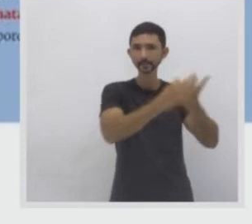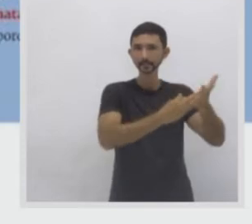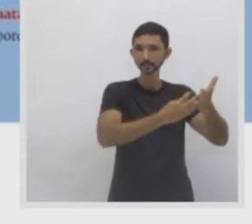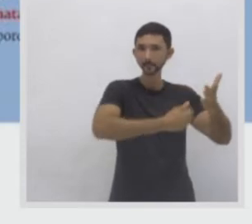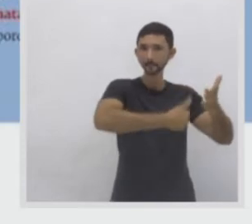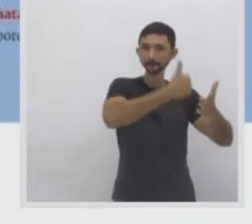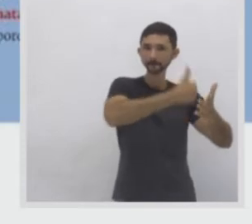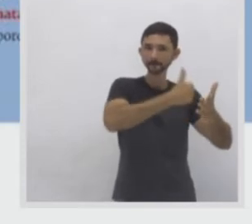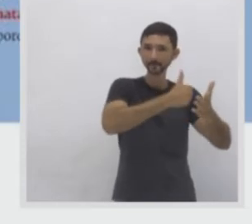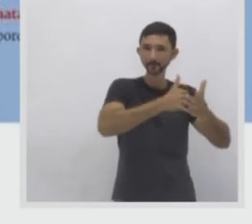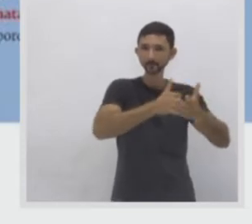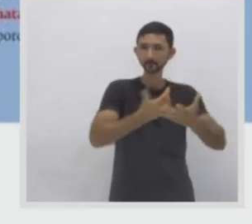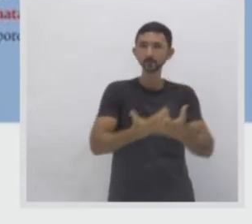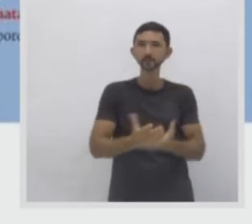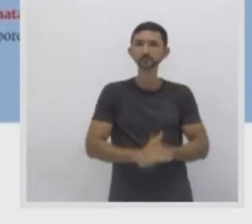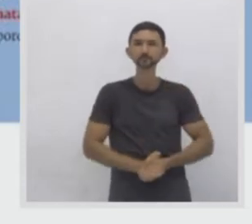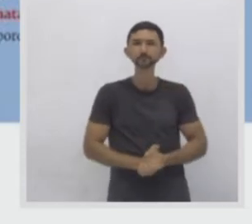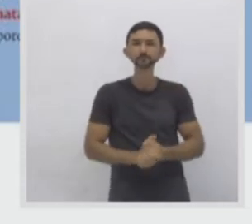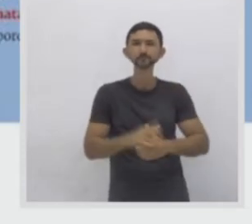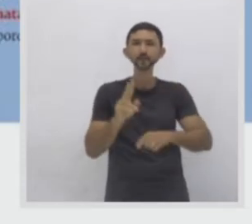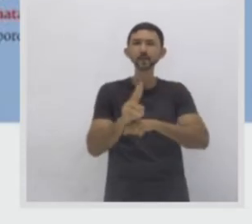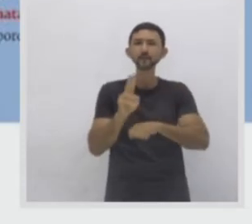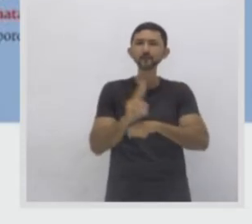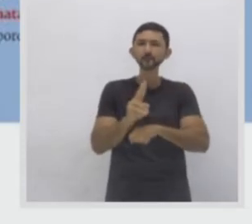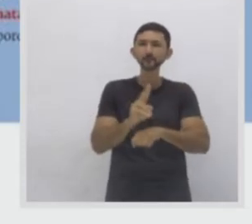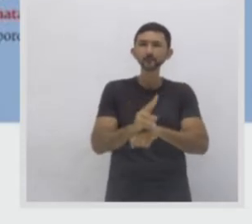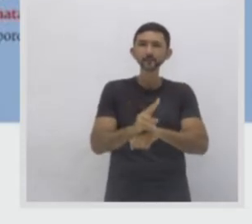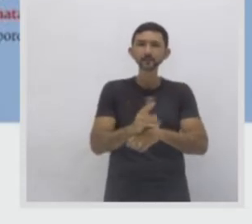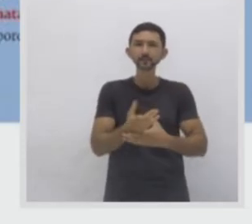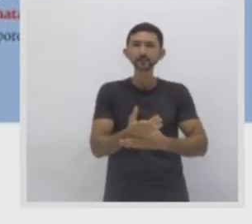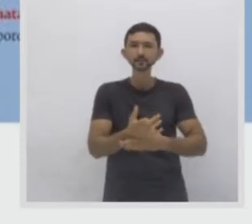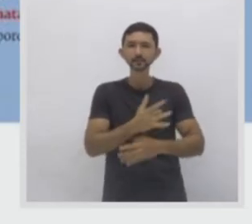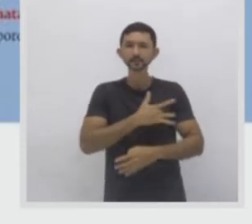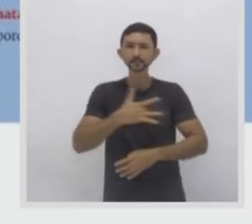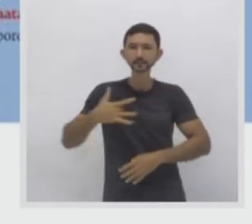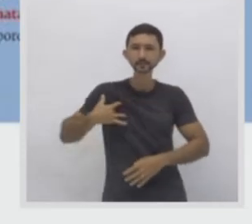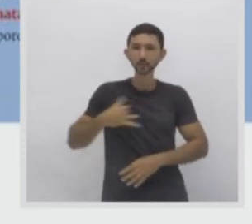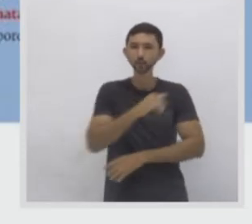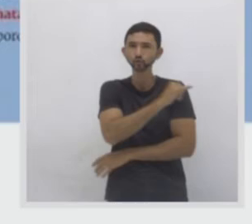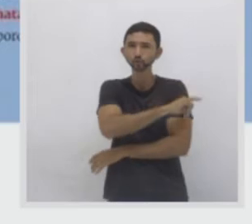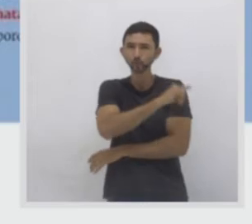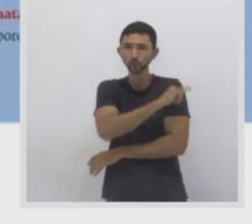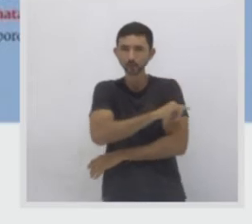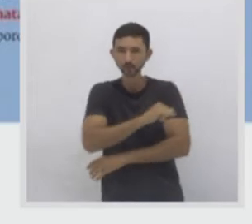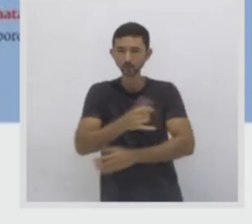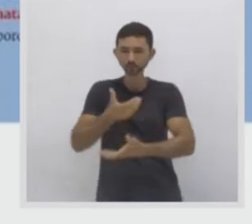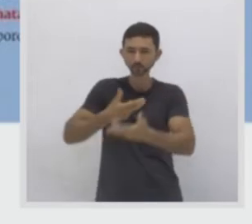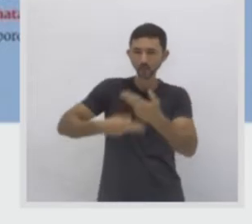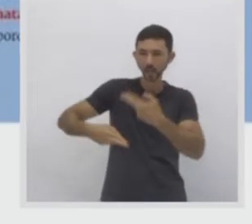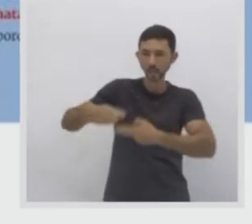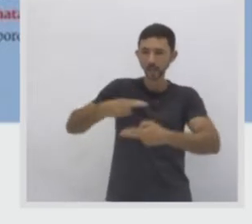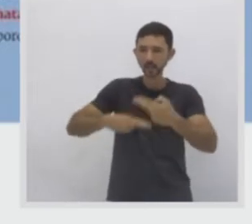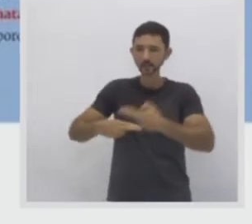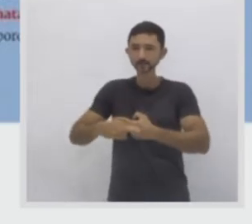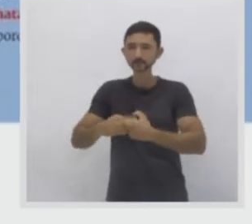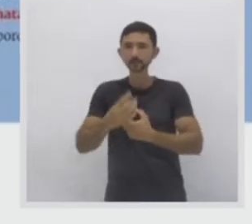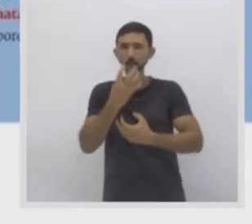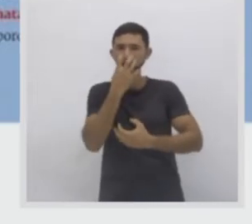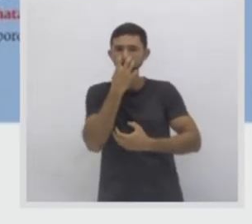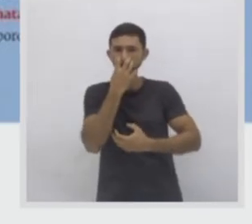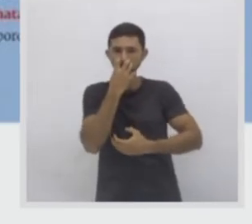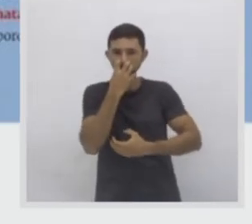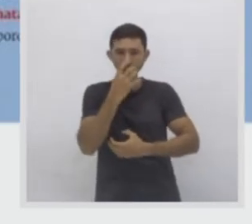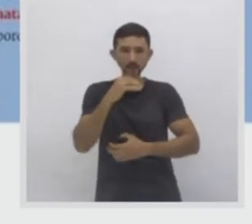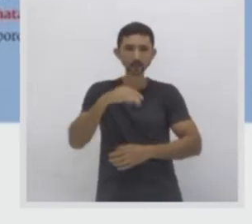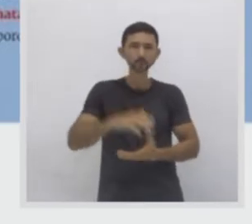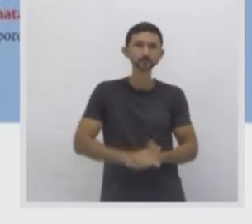um folheto da Vigilância Sanitária do Rio de Janeiro, sobre a relação do macaco com a febre amarela. O segundo é um anúncio